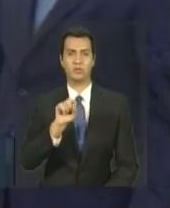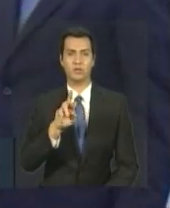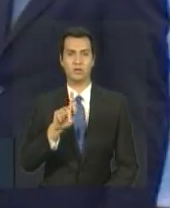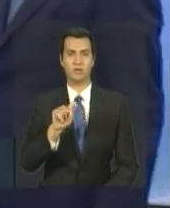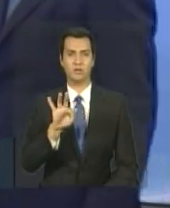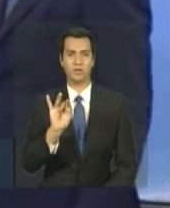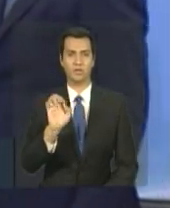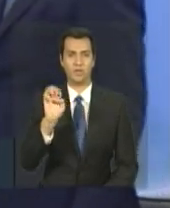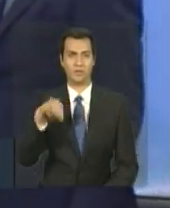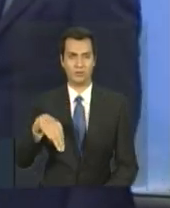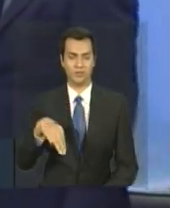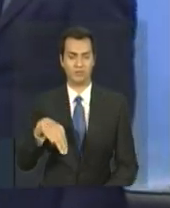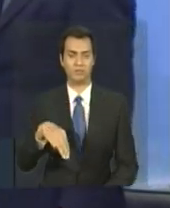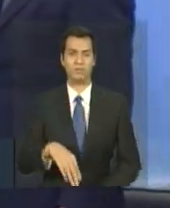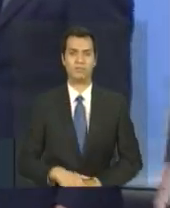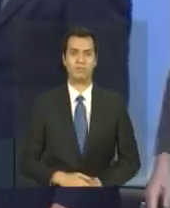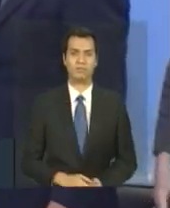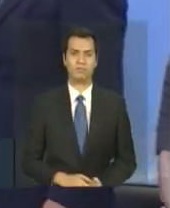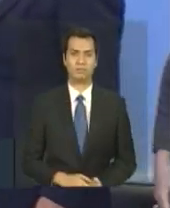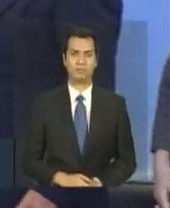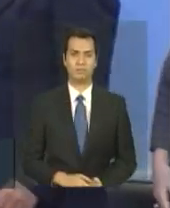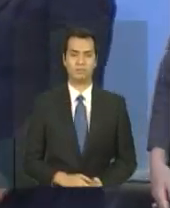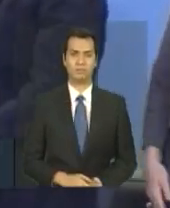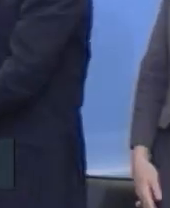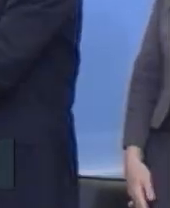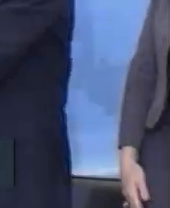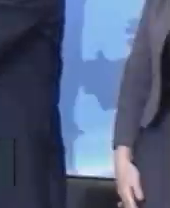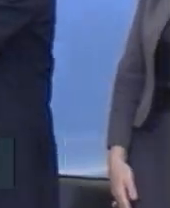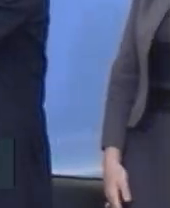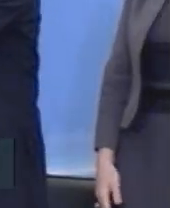Santana de Souza Júnior.